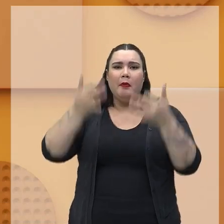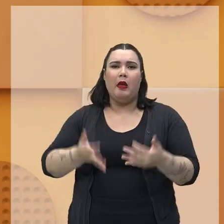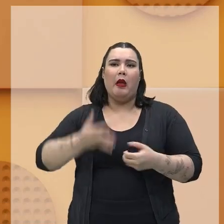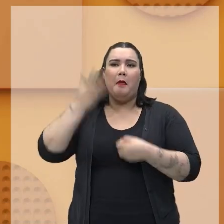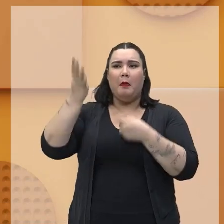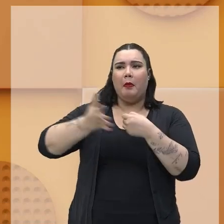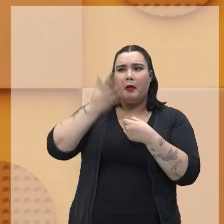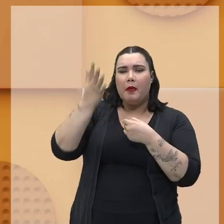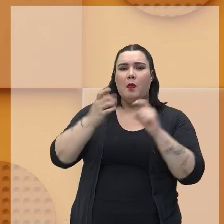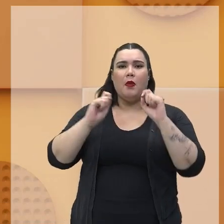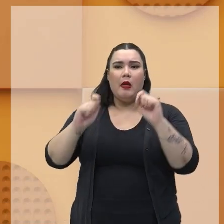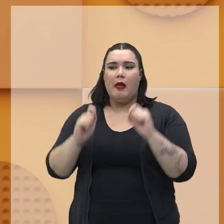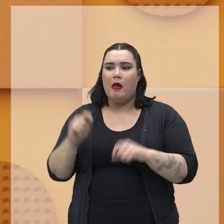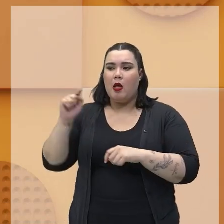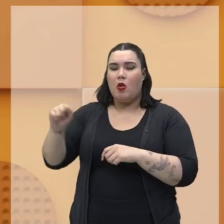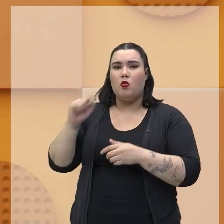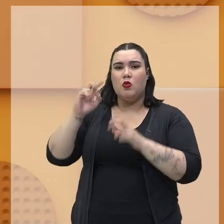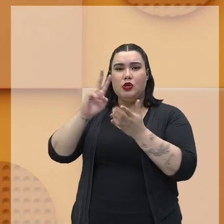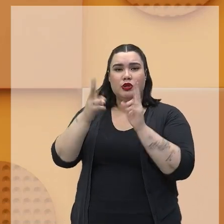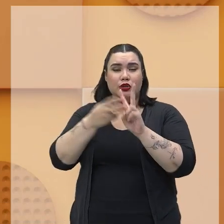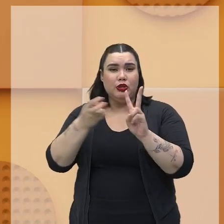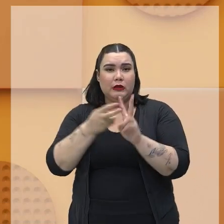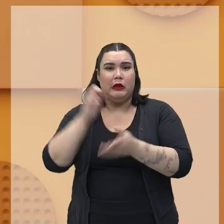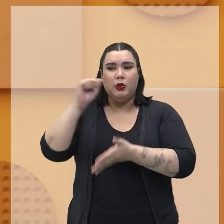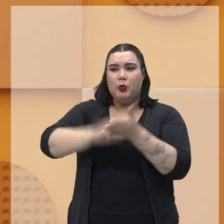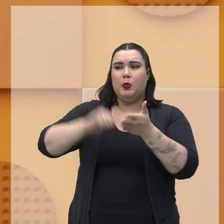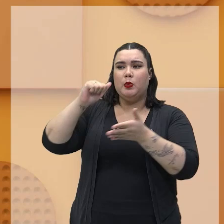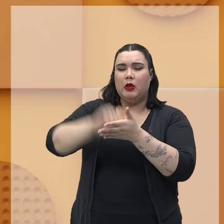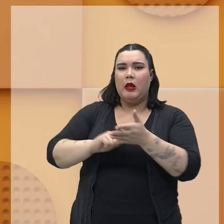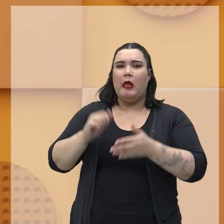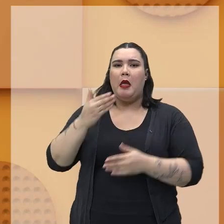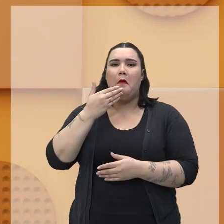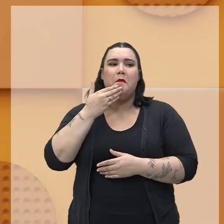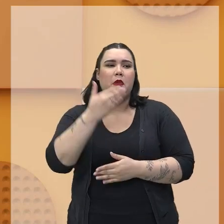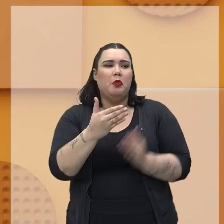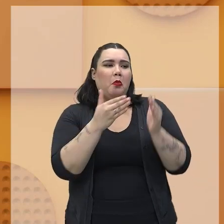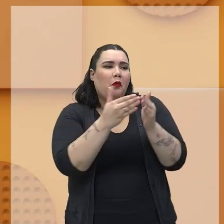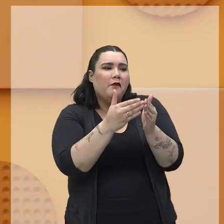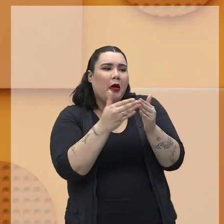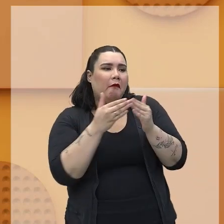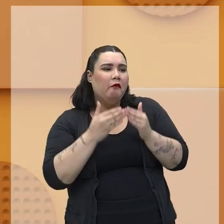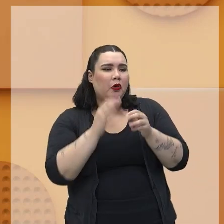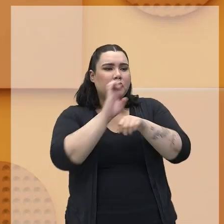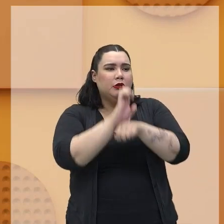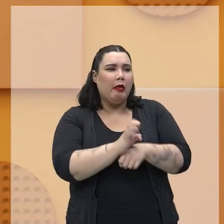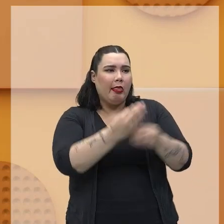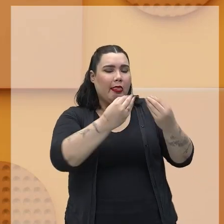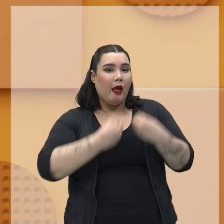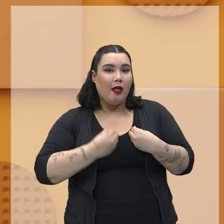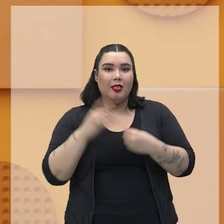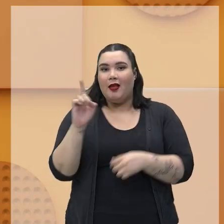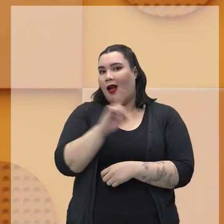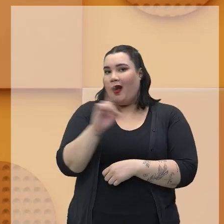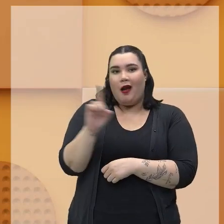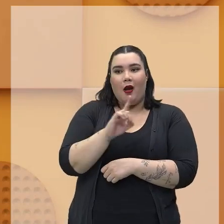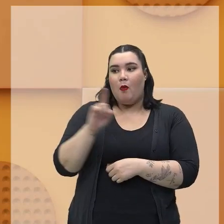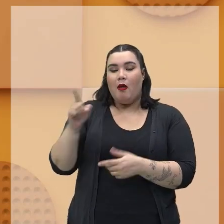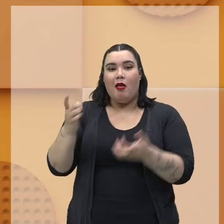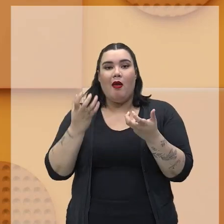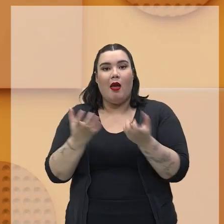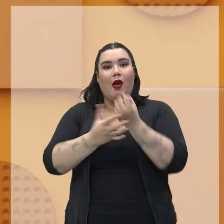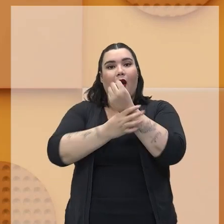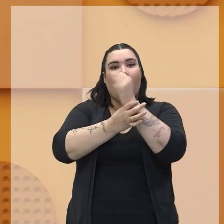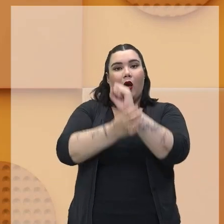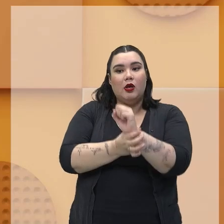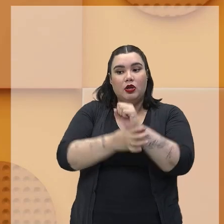do Estado. Eles não estão pedindo que o Estado lhe conceda algo. Eles estão apenas querendo garantir a posse de uma